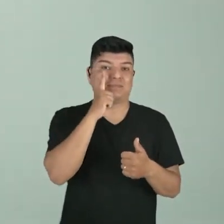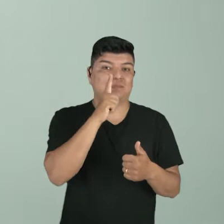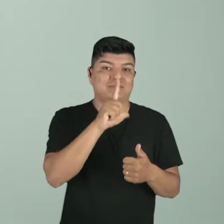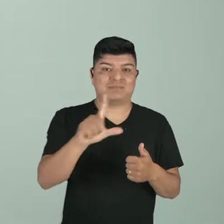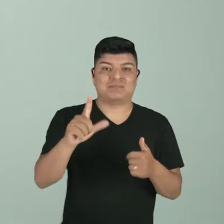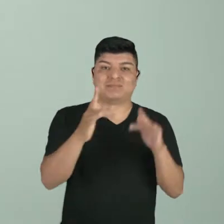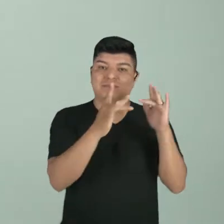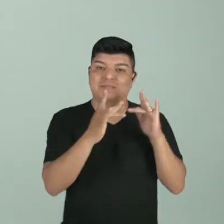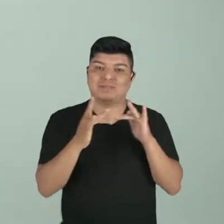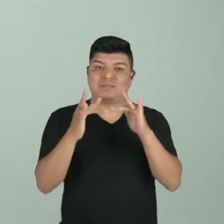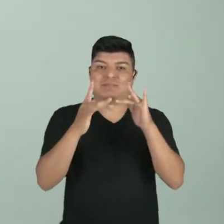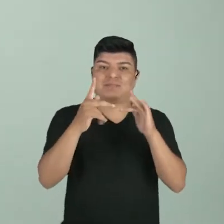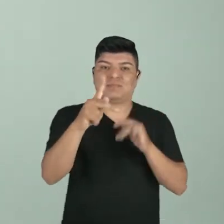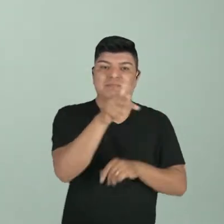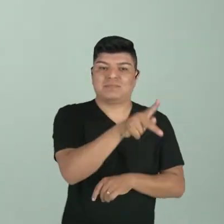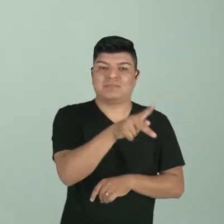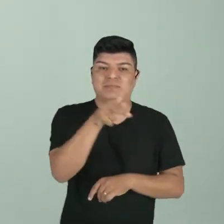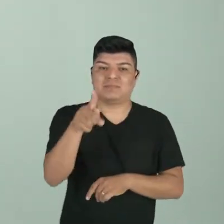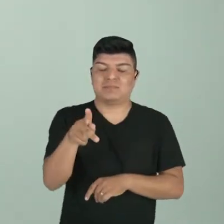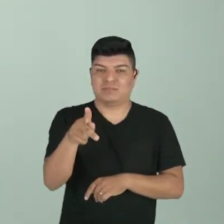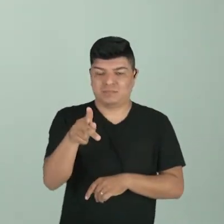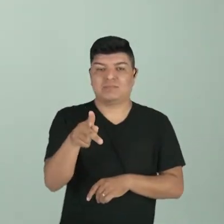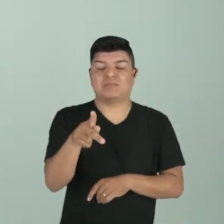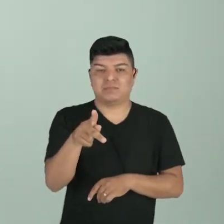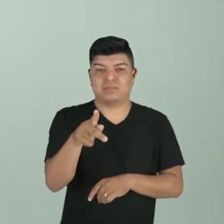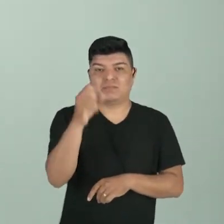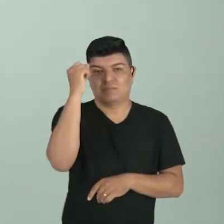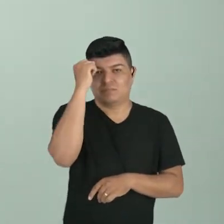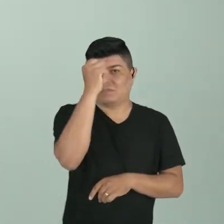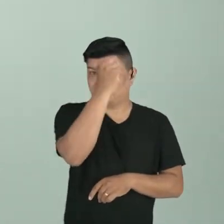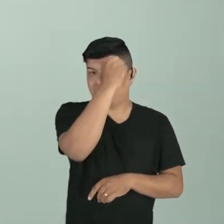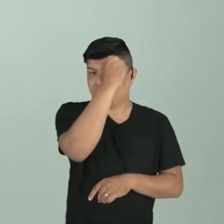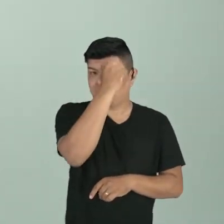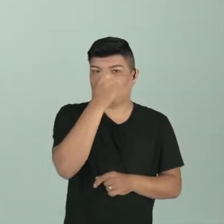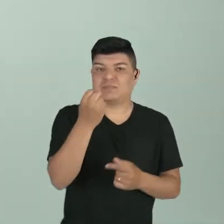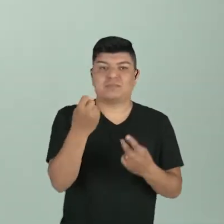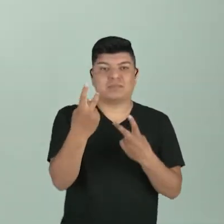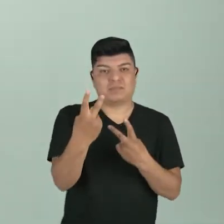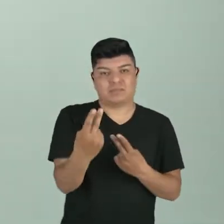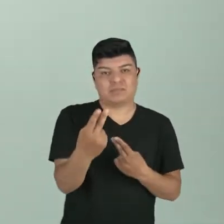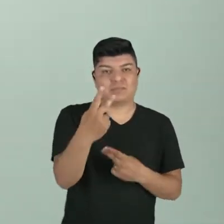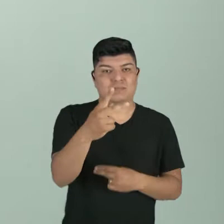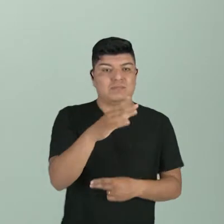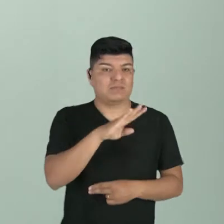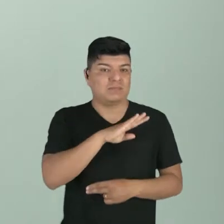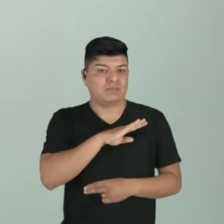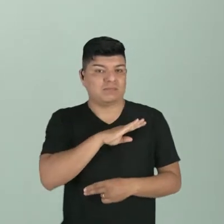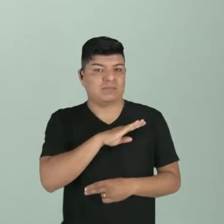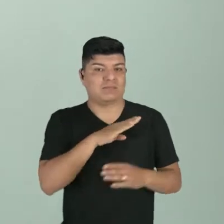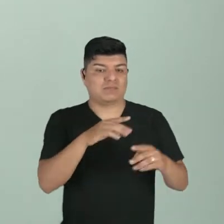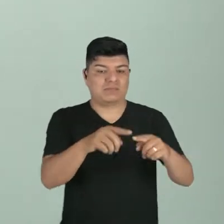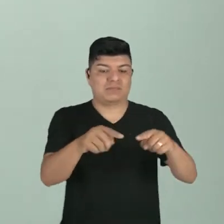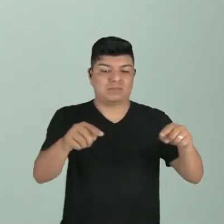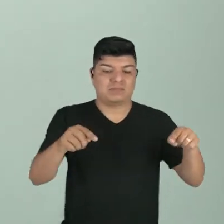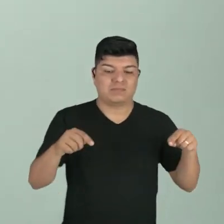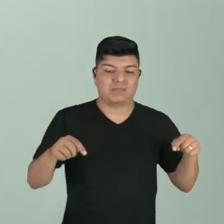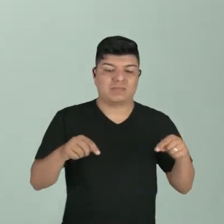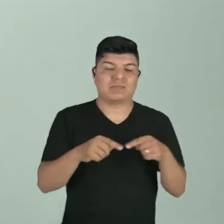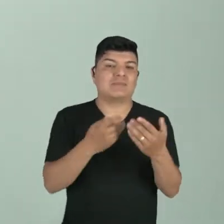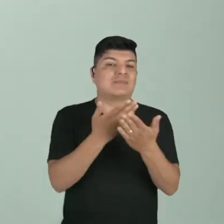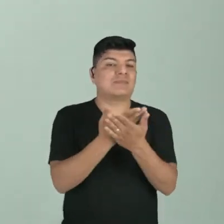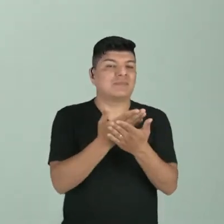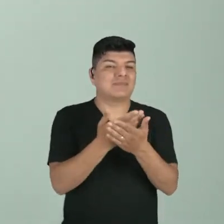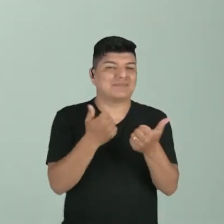de interagir com seu professor ou professora de sociologia, bem como com os seus colegas de sala de